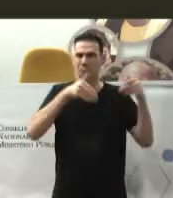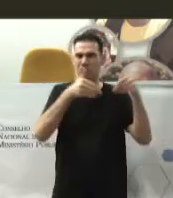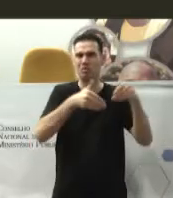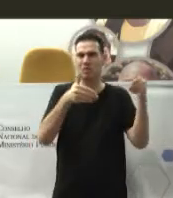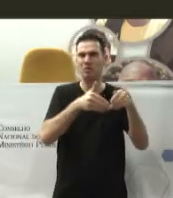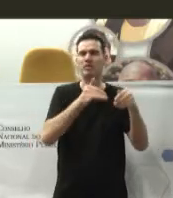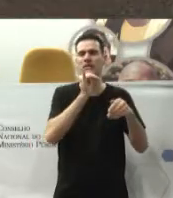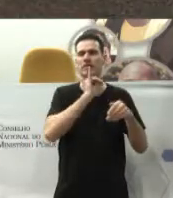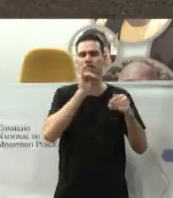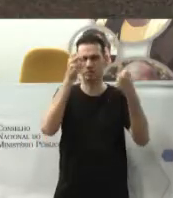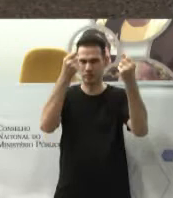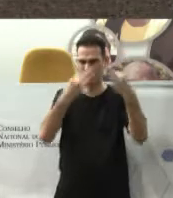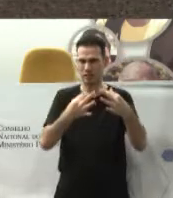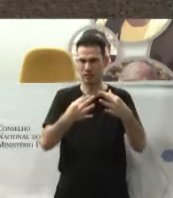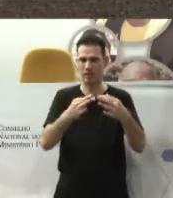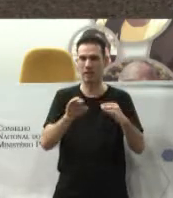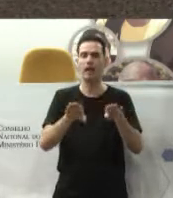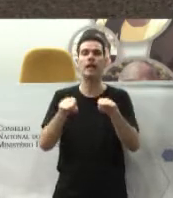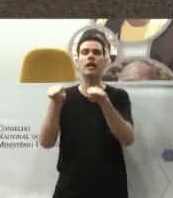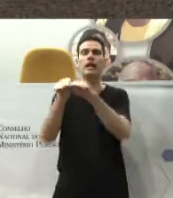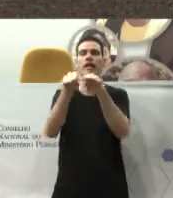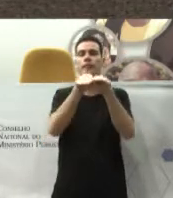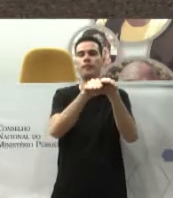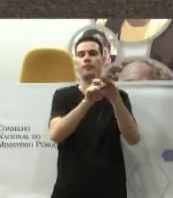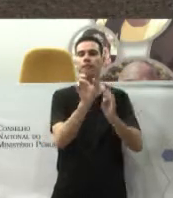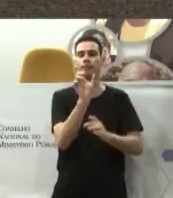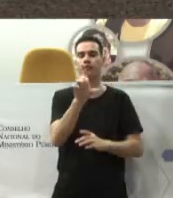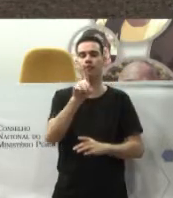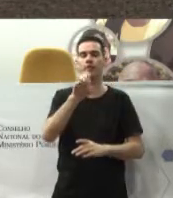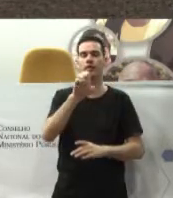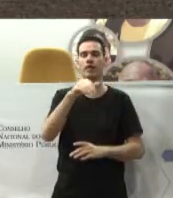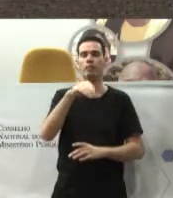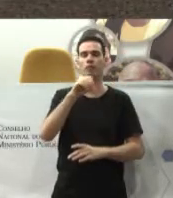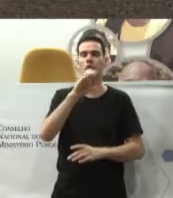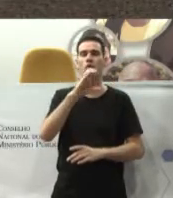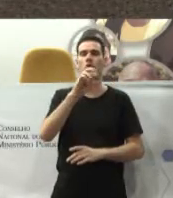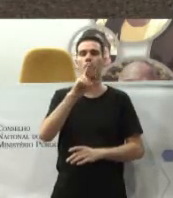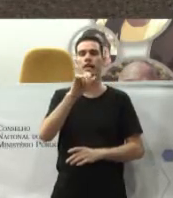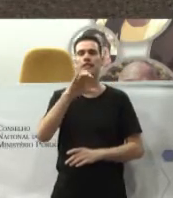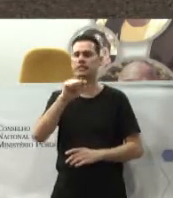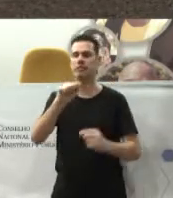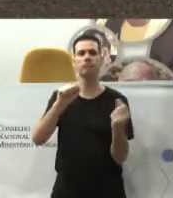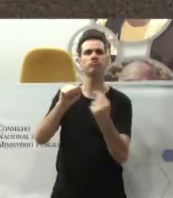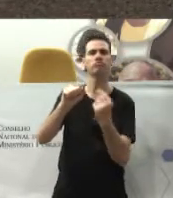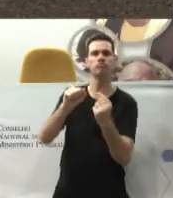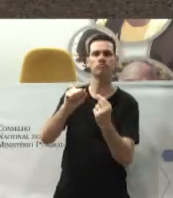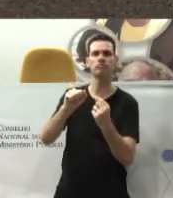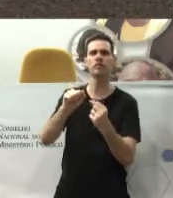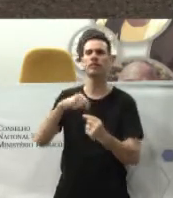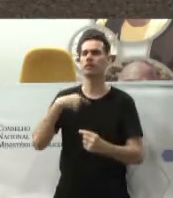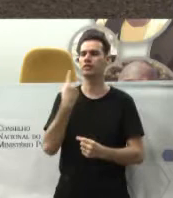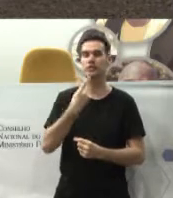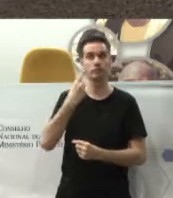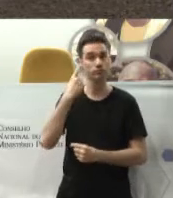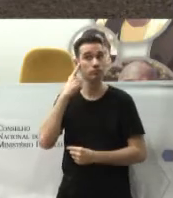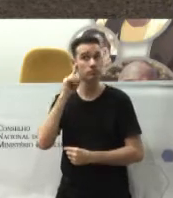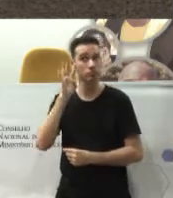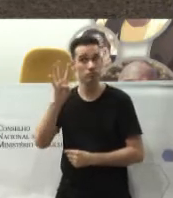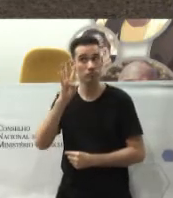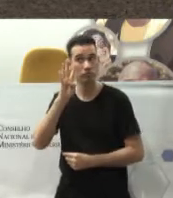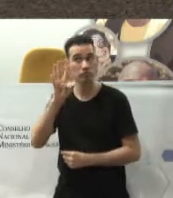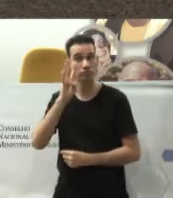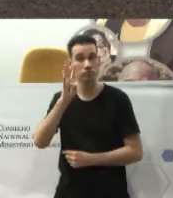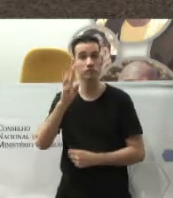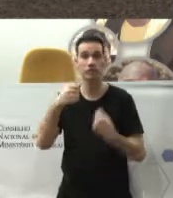em democracia. Você fala em ouvir. Você tem que ouvir. Eu tenho uma demanda que trata